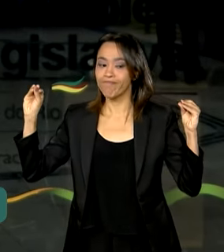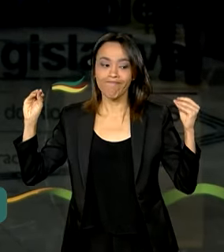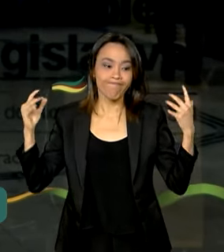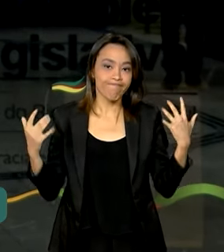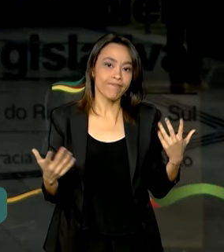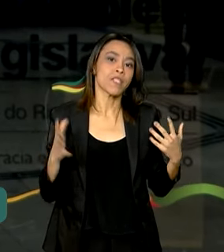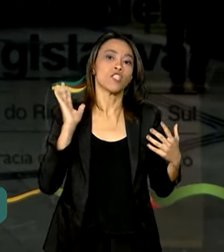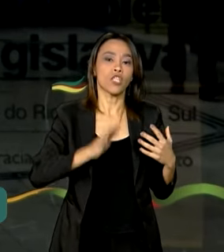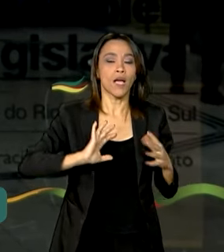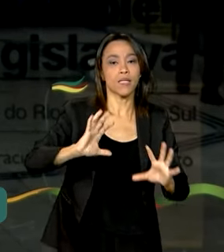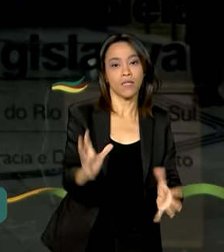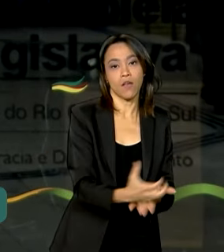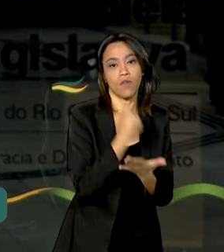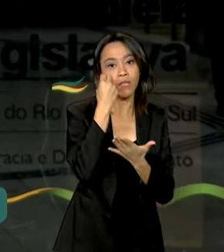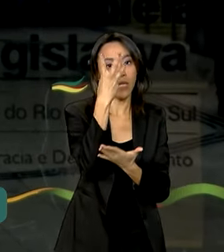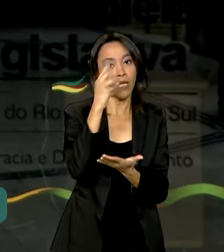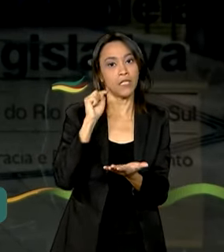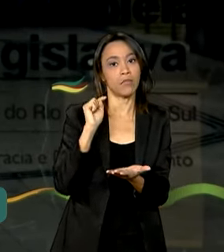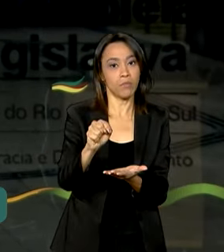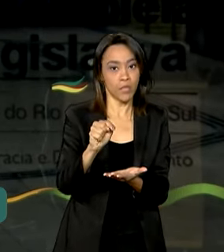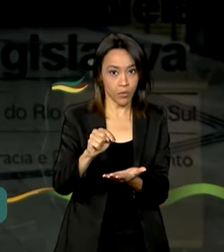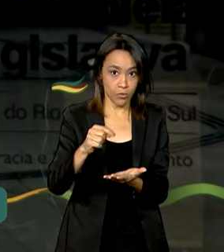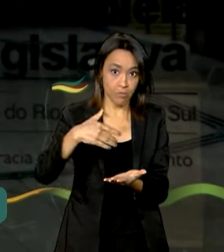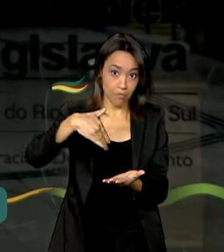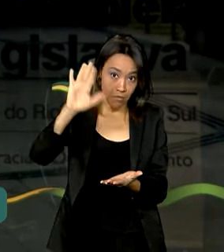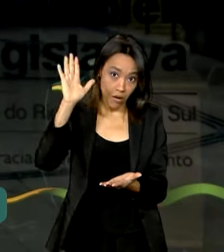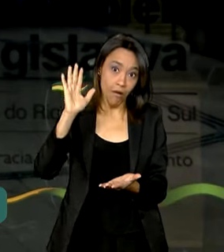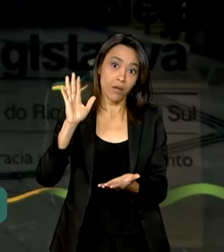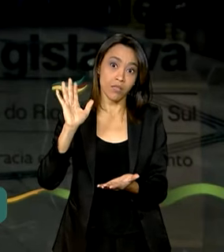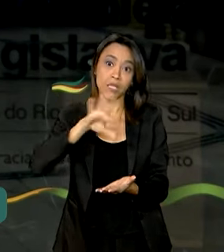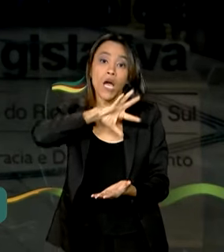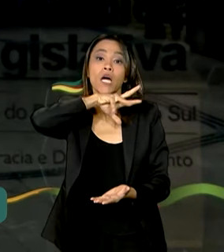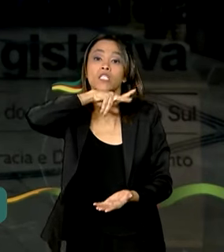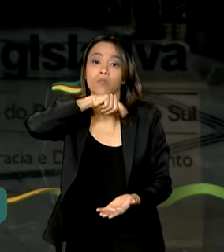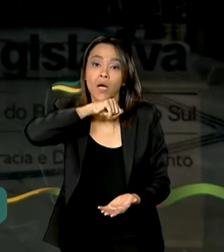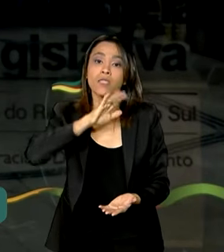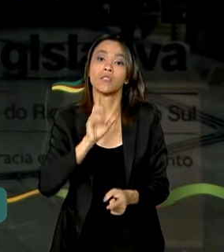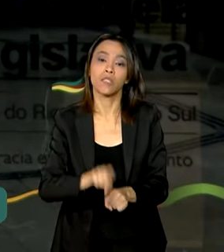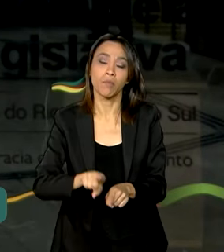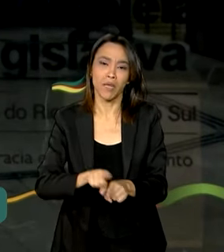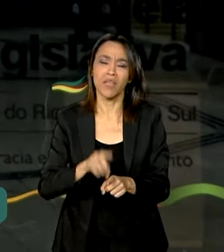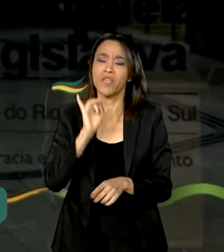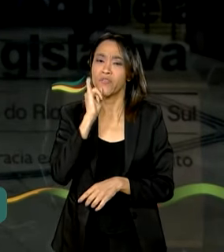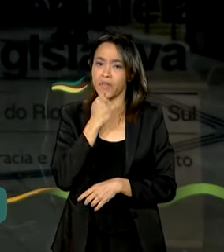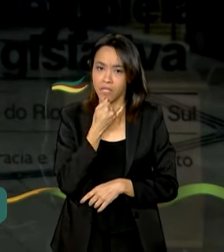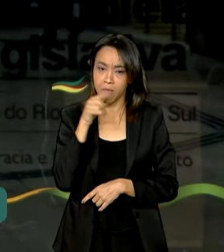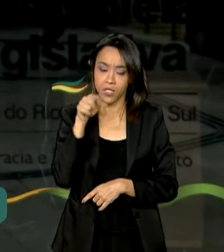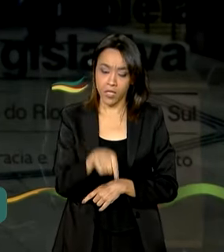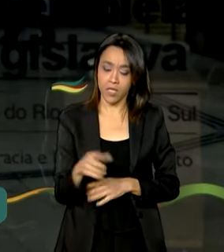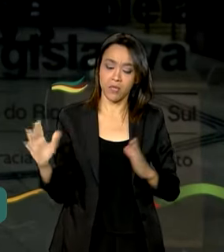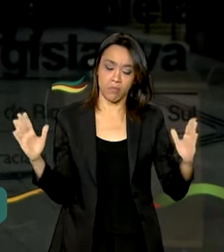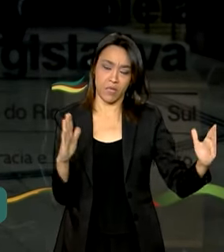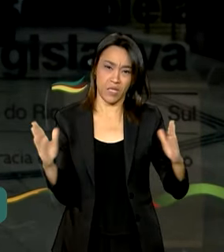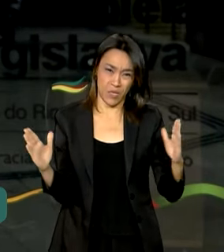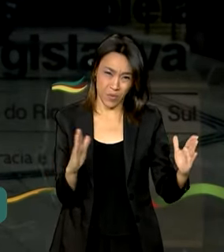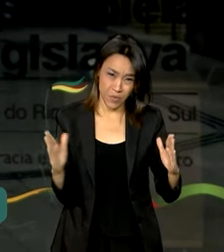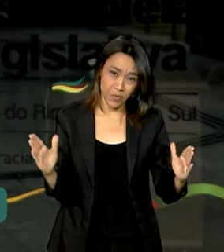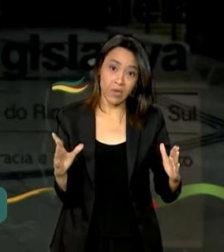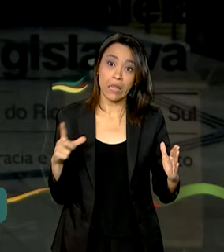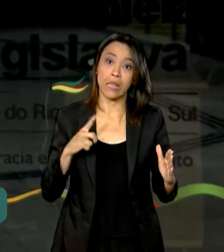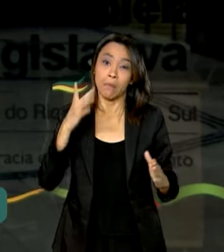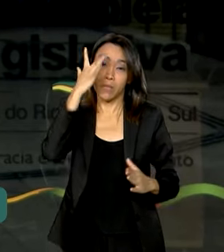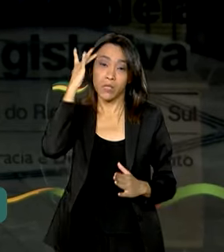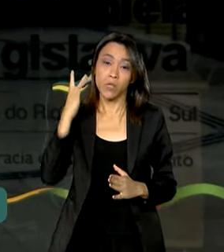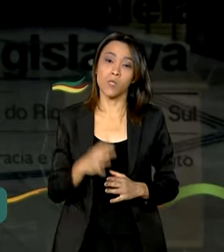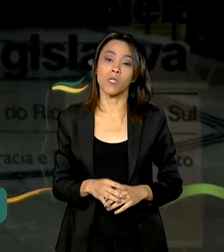de 3.461 animais. Karine, infelizmente, durante essa tragédia, tem muita gente que está se aproveitando